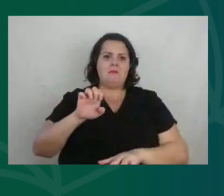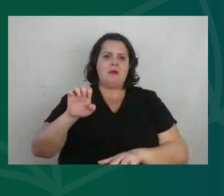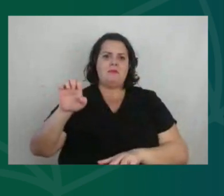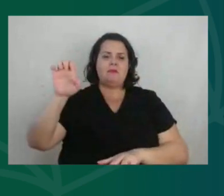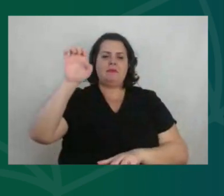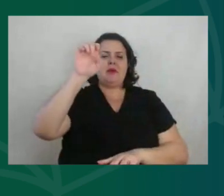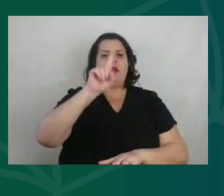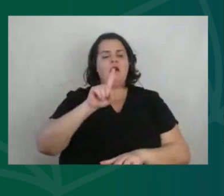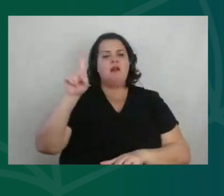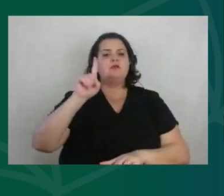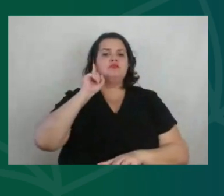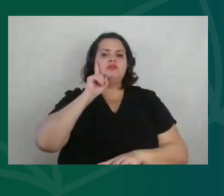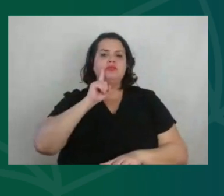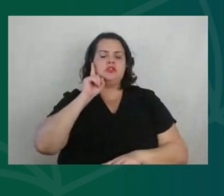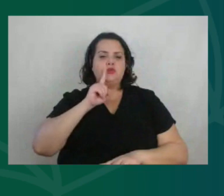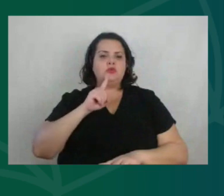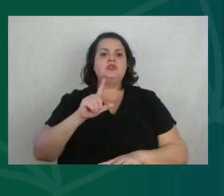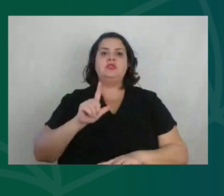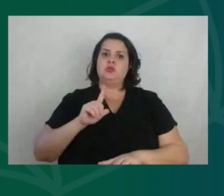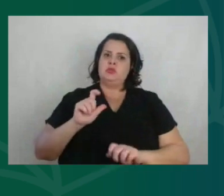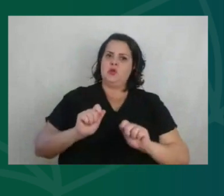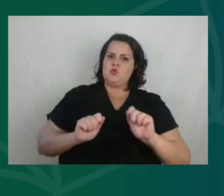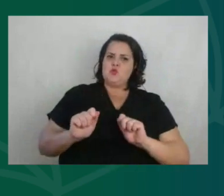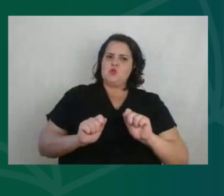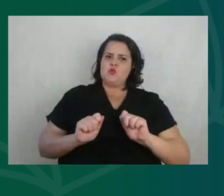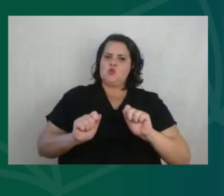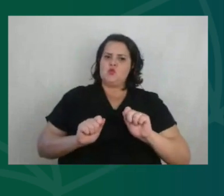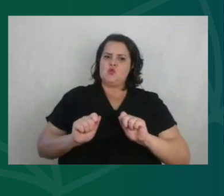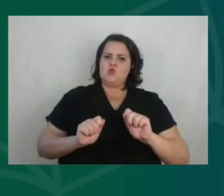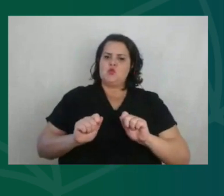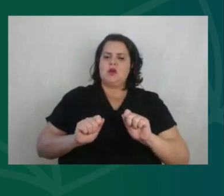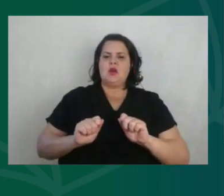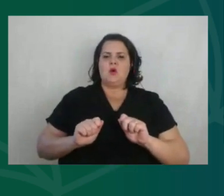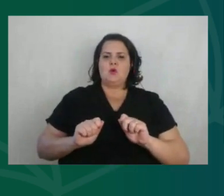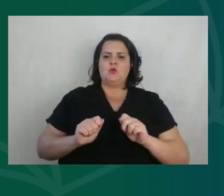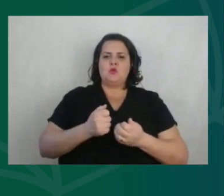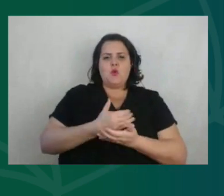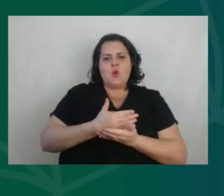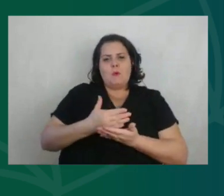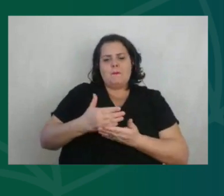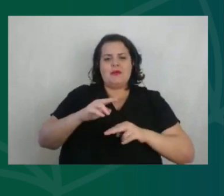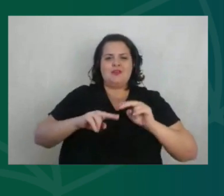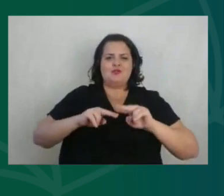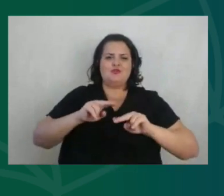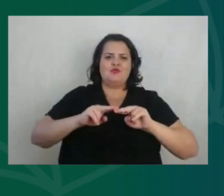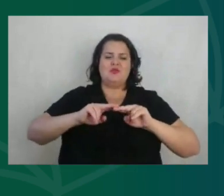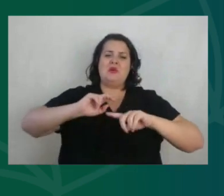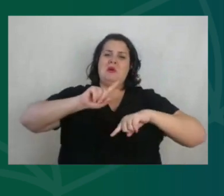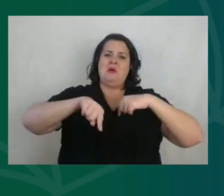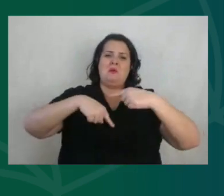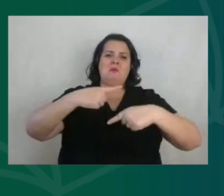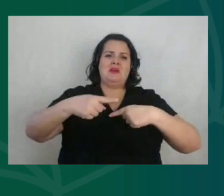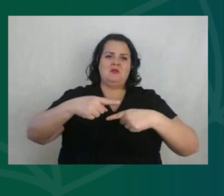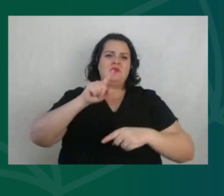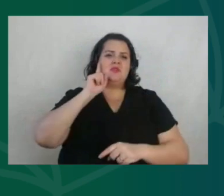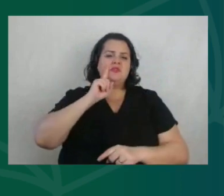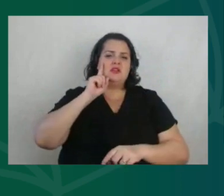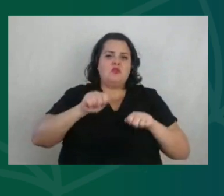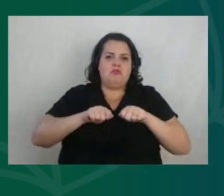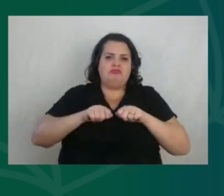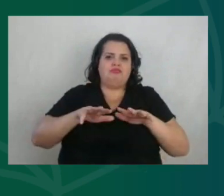até praticamente início de junho, mas rapidamente a epidemia se expandiu nos Estados Unidos. Pode